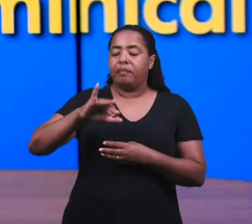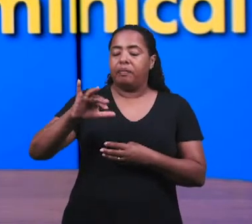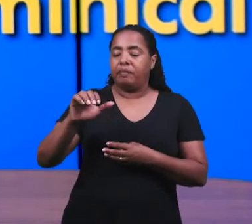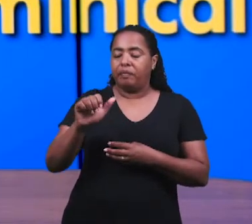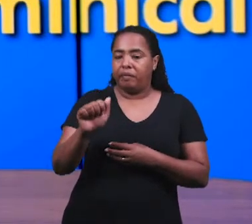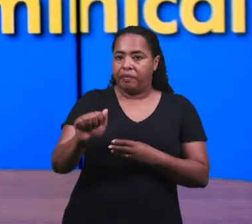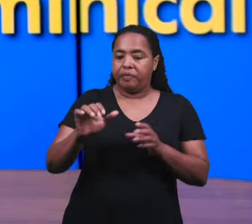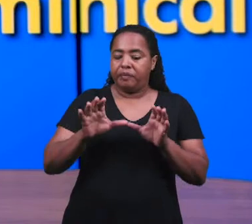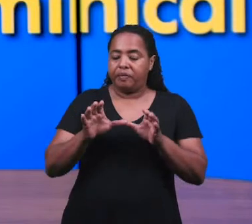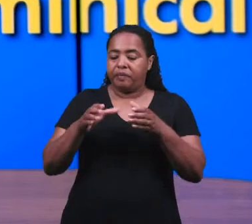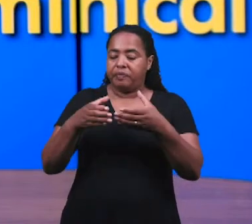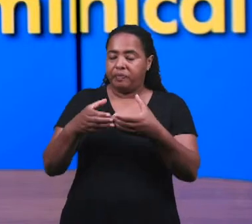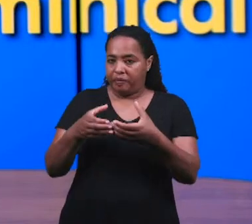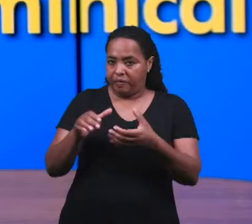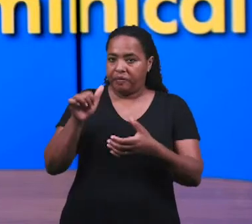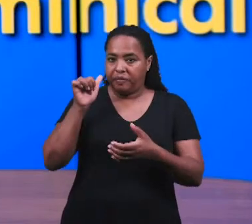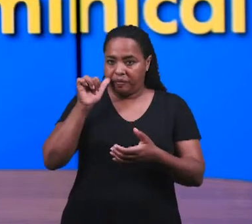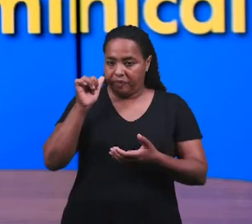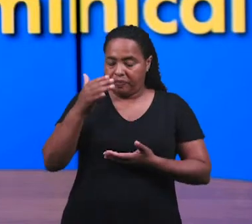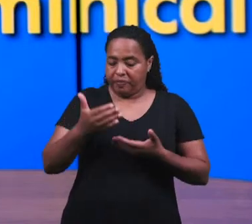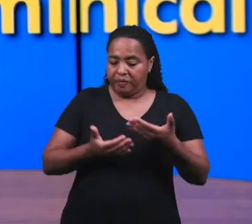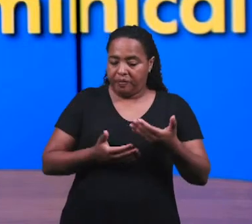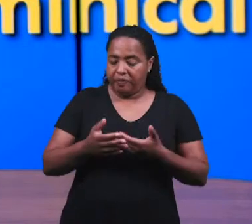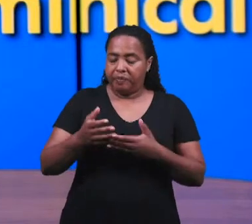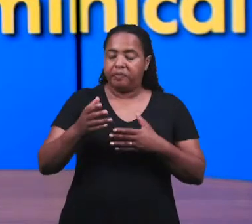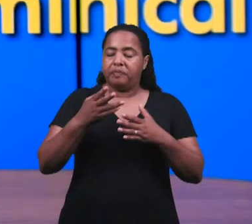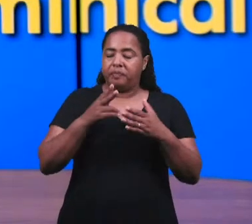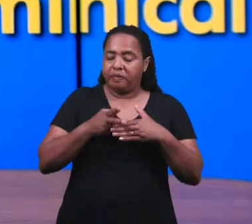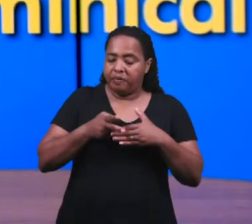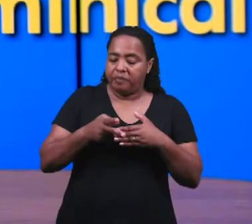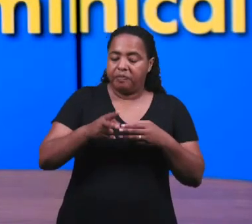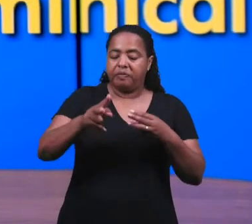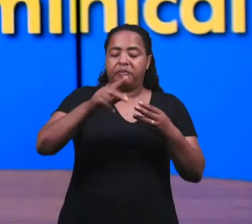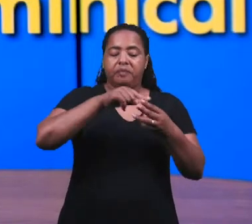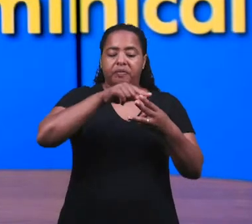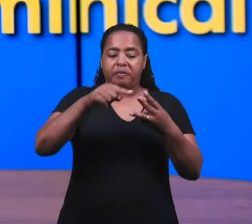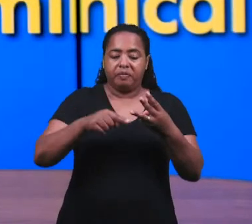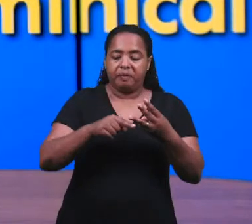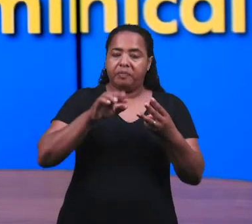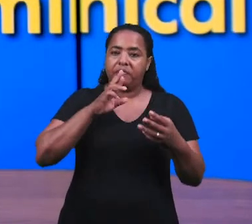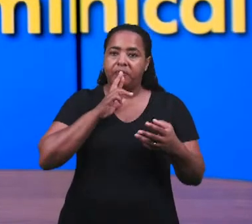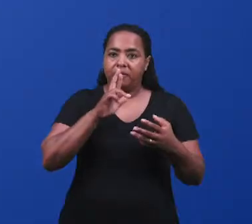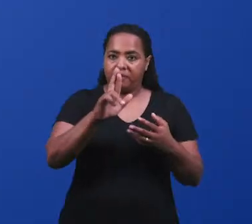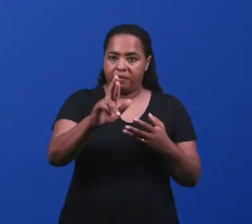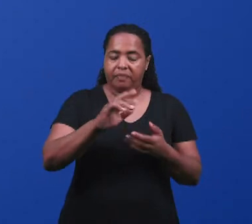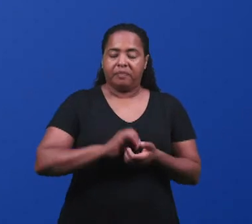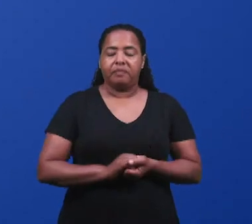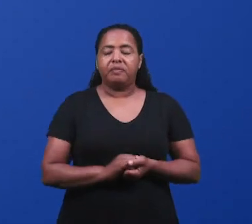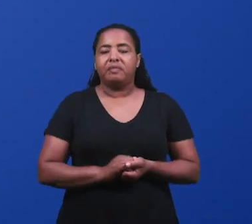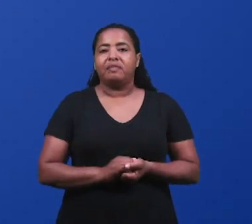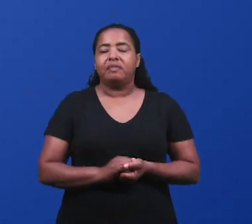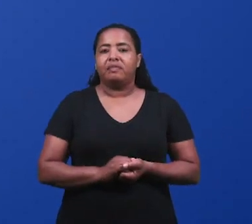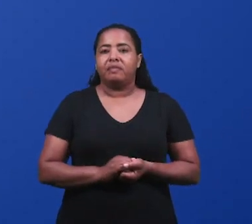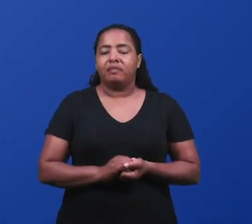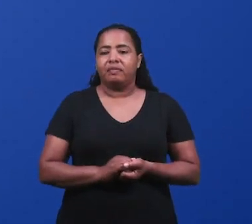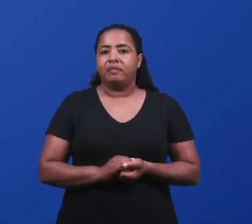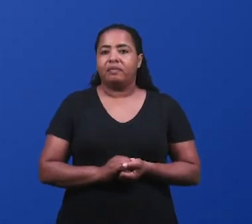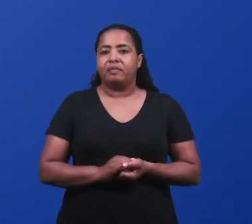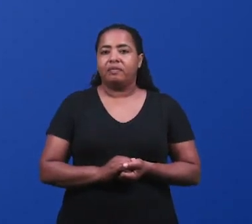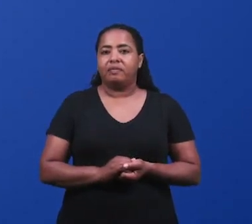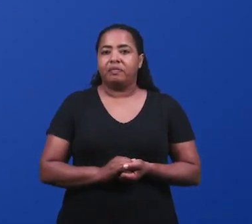senhoras da nossa igreja em Apucarana. Vamos então na sequência das 3 respostas. Bom, o